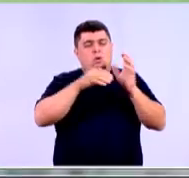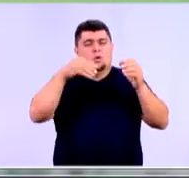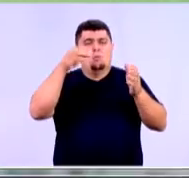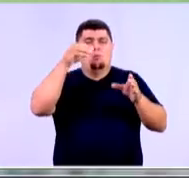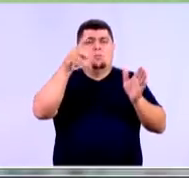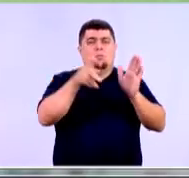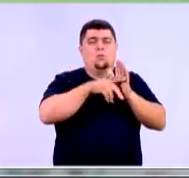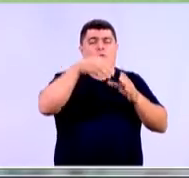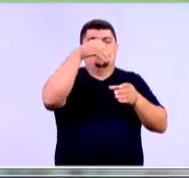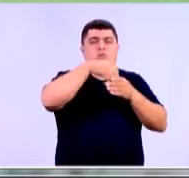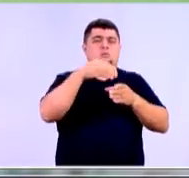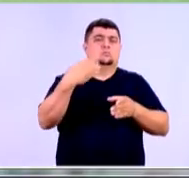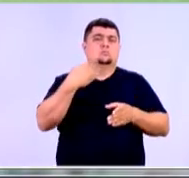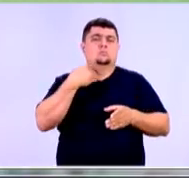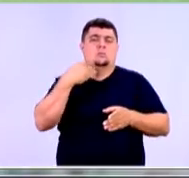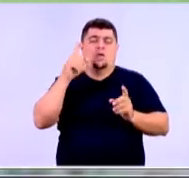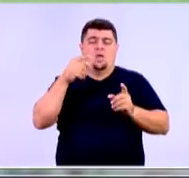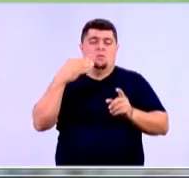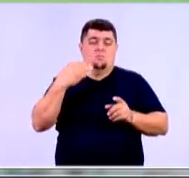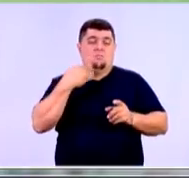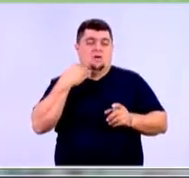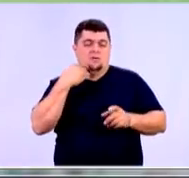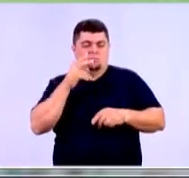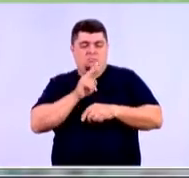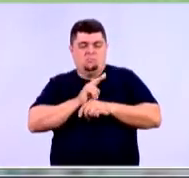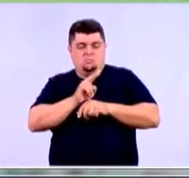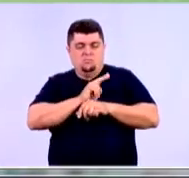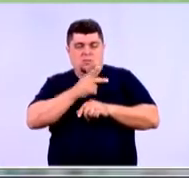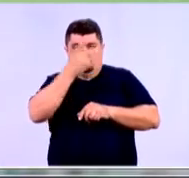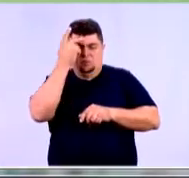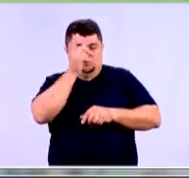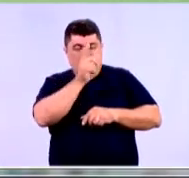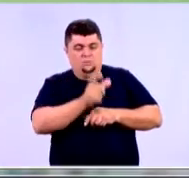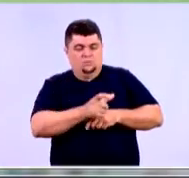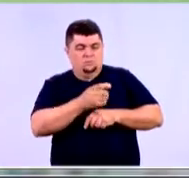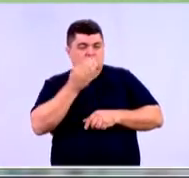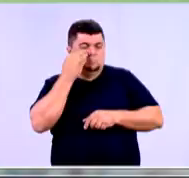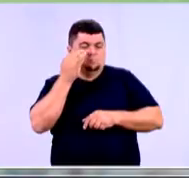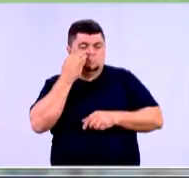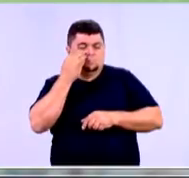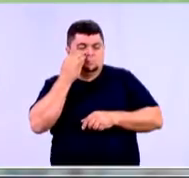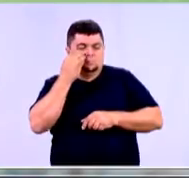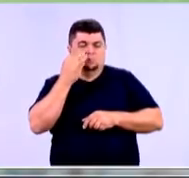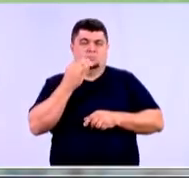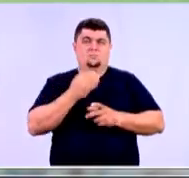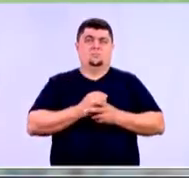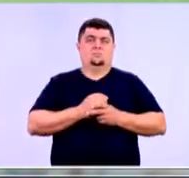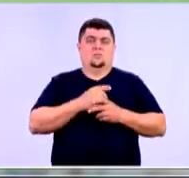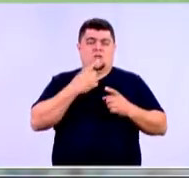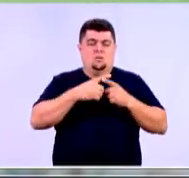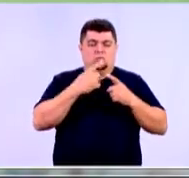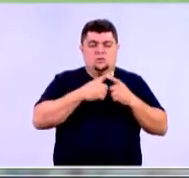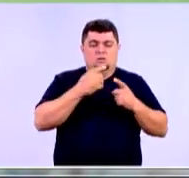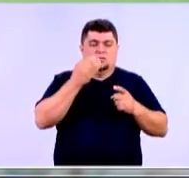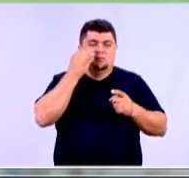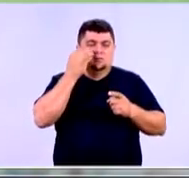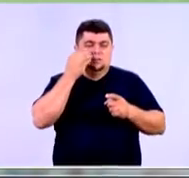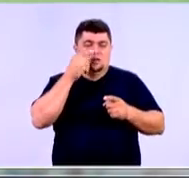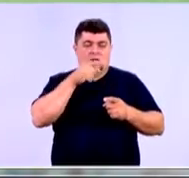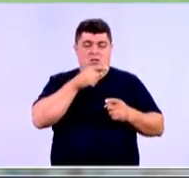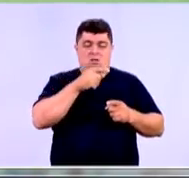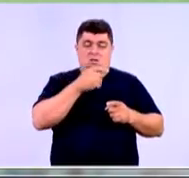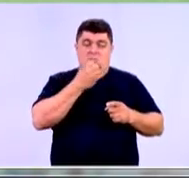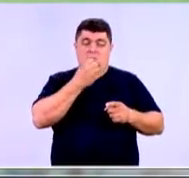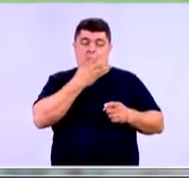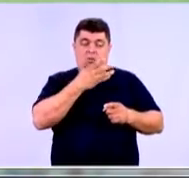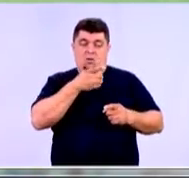uma avaliação que o banco pode fazer sobre determinada pessoa ou empresa, para pontuá-la de acordo com o